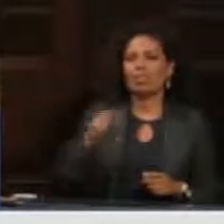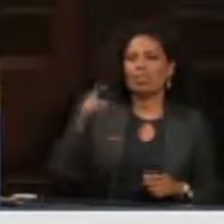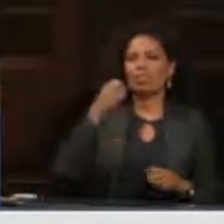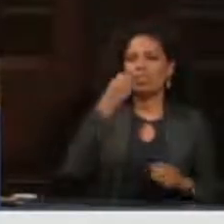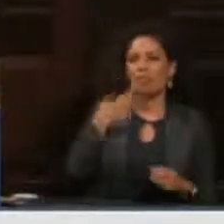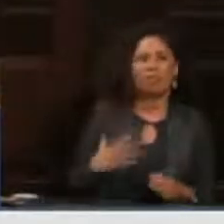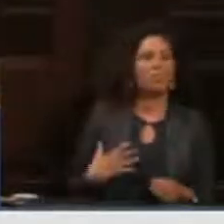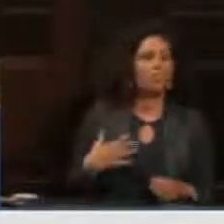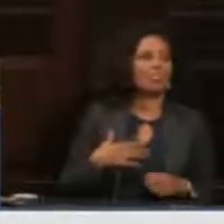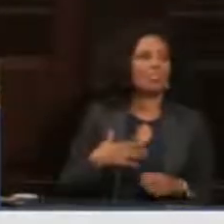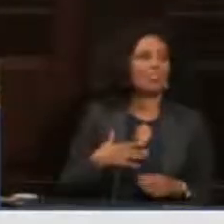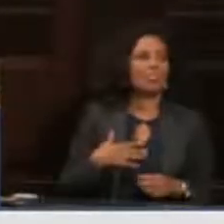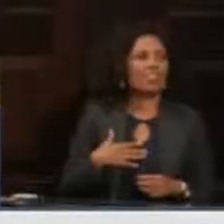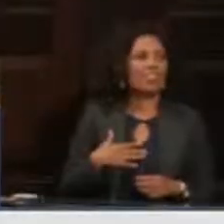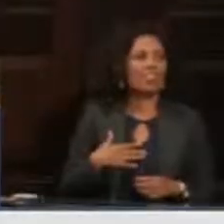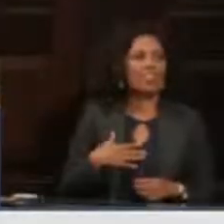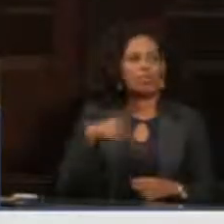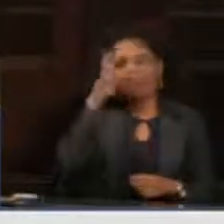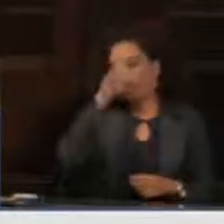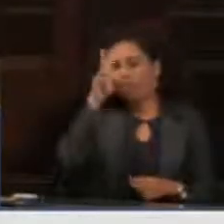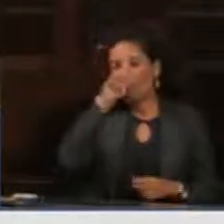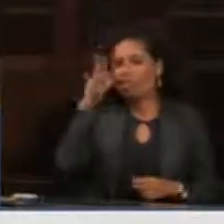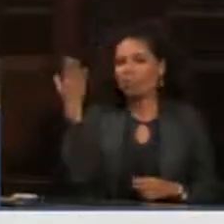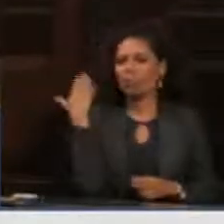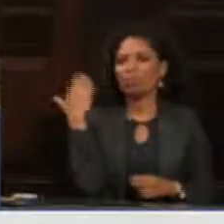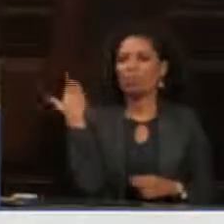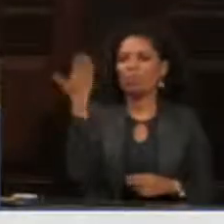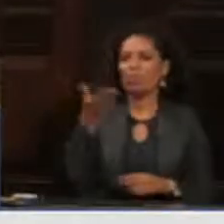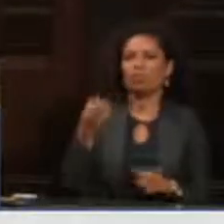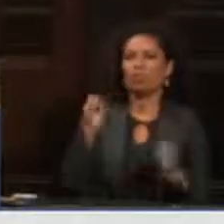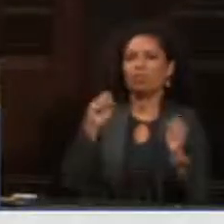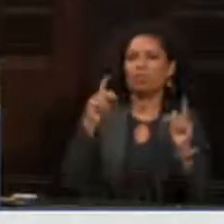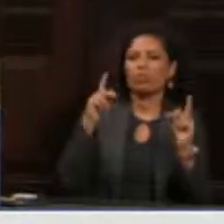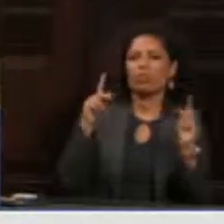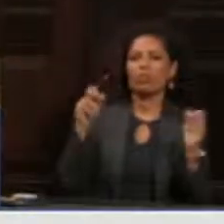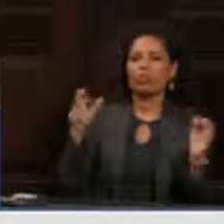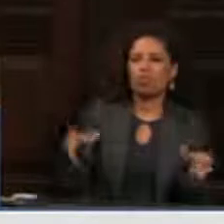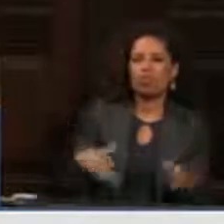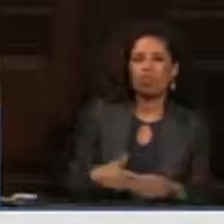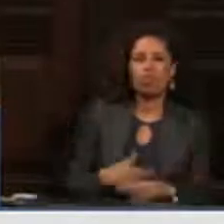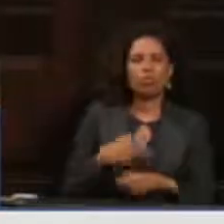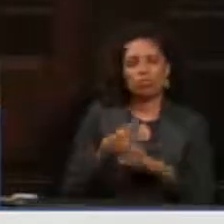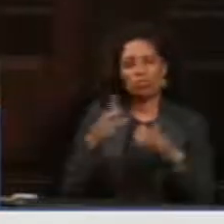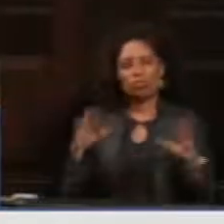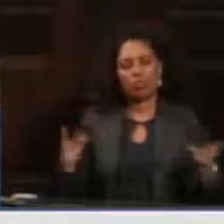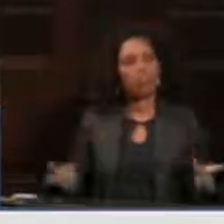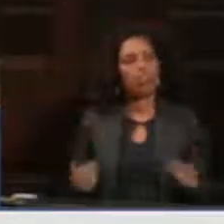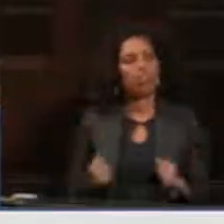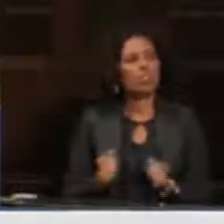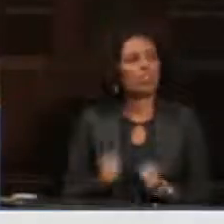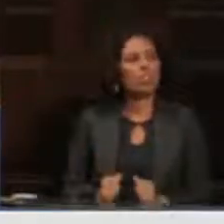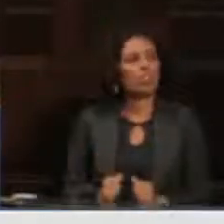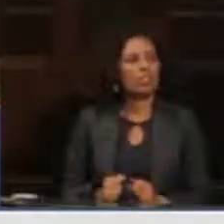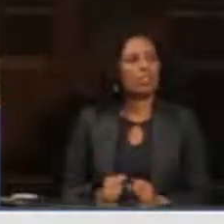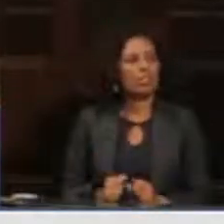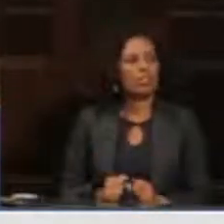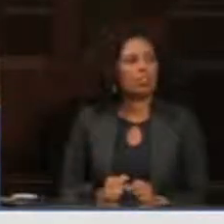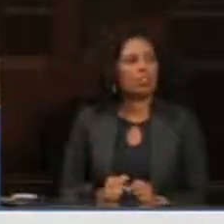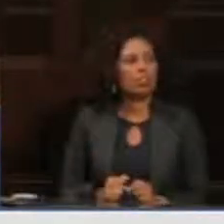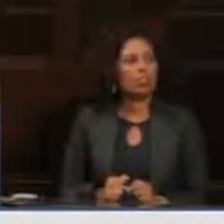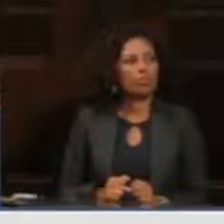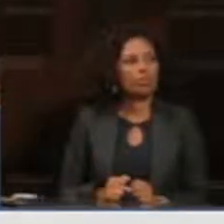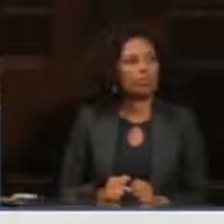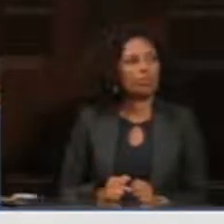Eu, particularmente, na minha infância, que não é há tanto tempo atrás assim, fui em Disney on Ice, fui em jogo de vôlei no